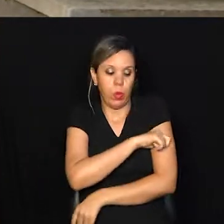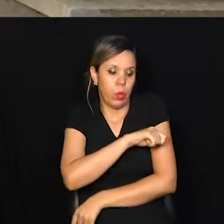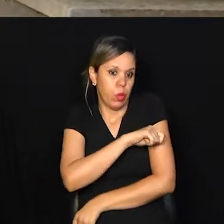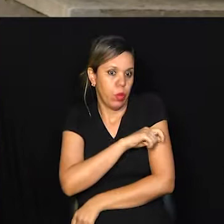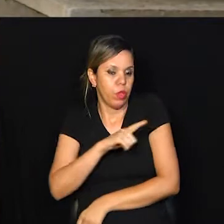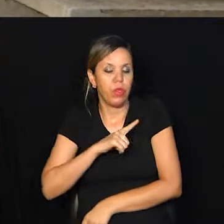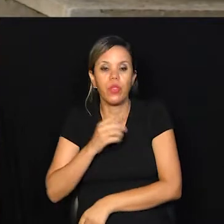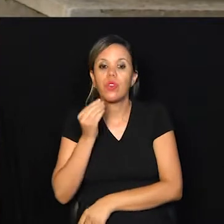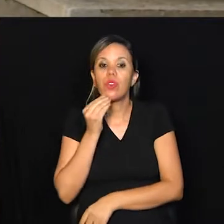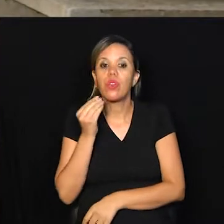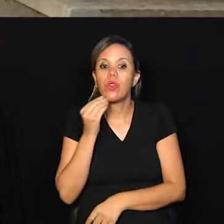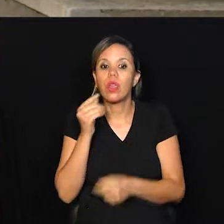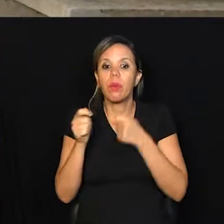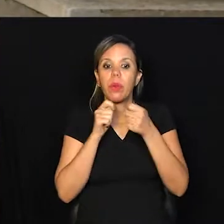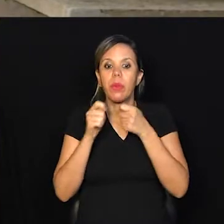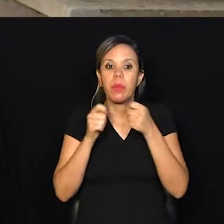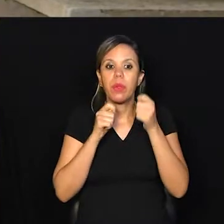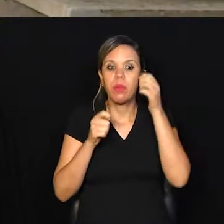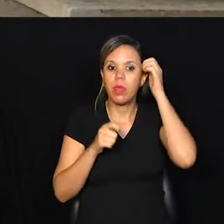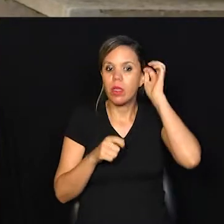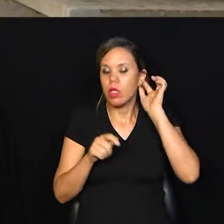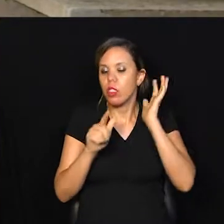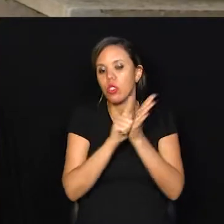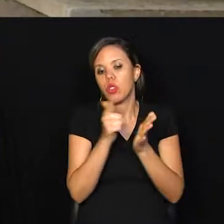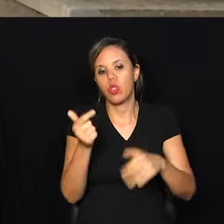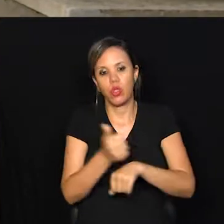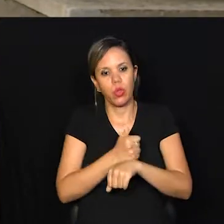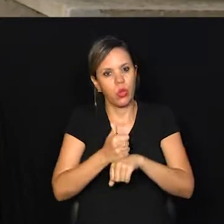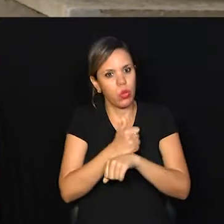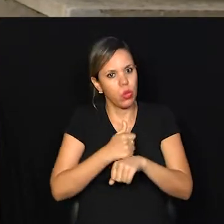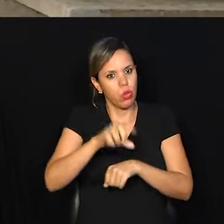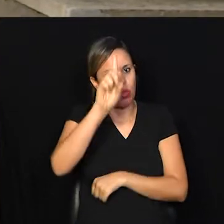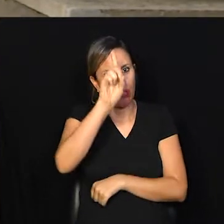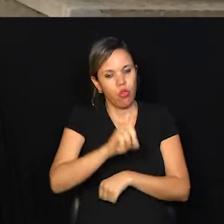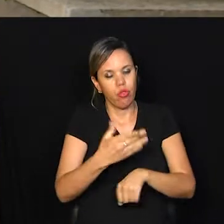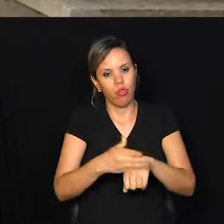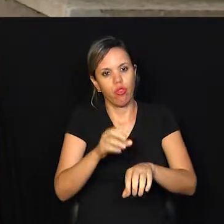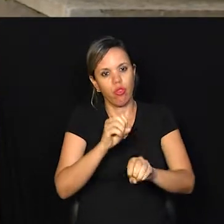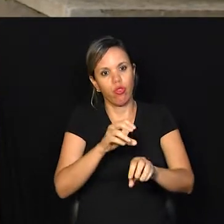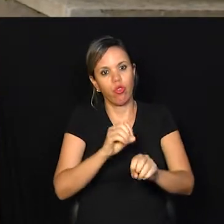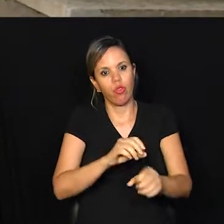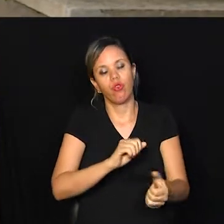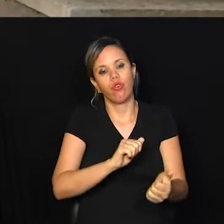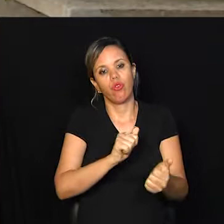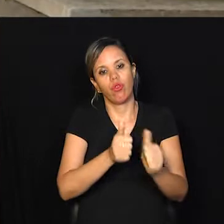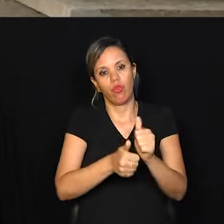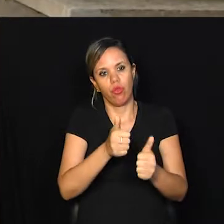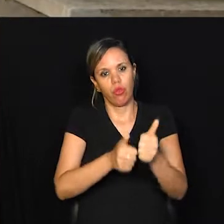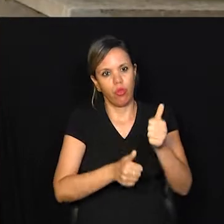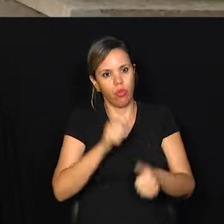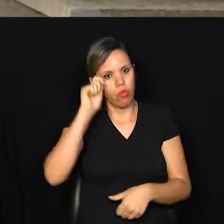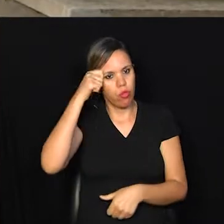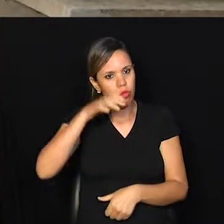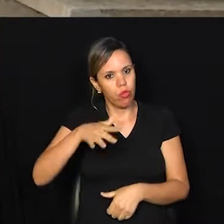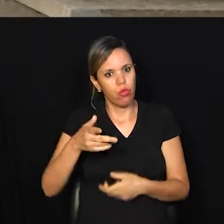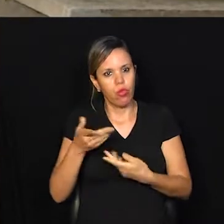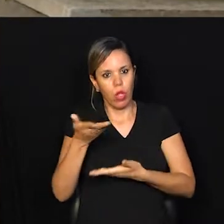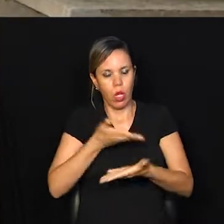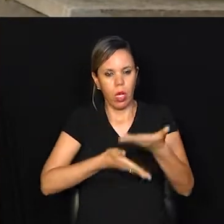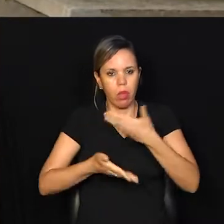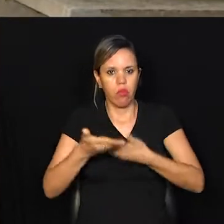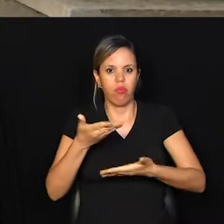tiveram a oportunidade de entrevistar jornalistas, dirigentes e também treinadores de futebol, que são negros e convivem